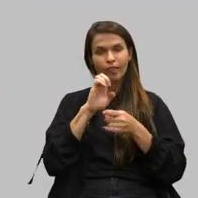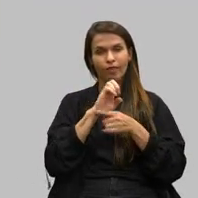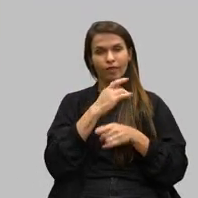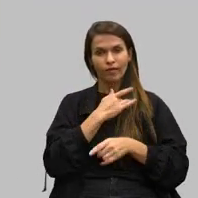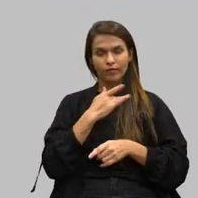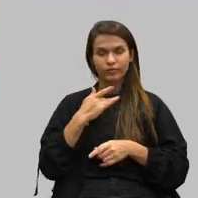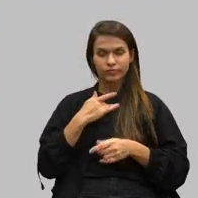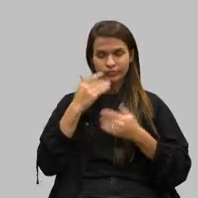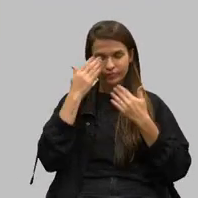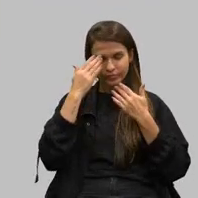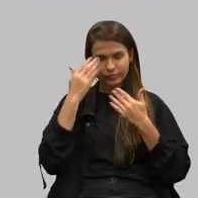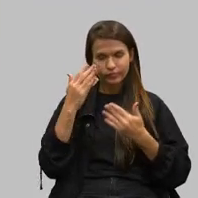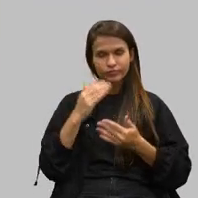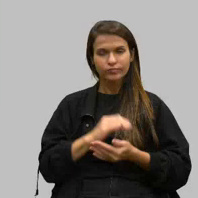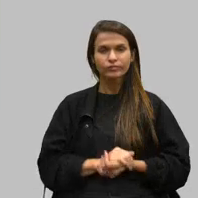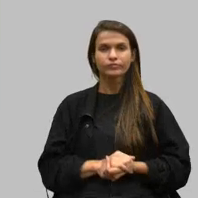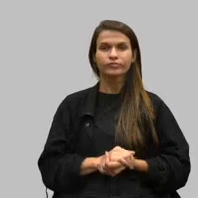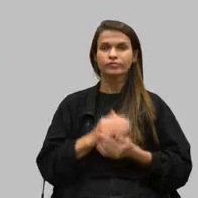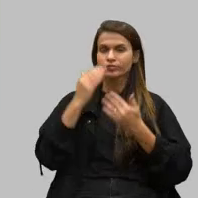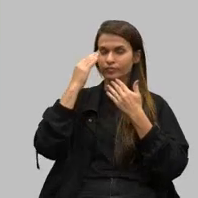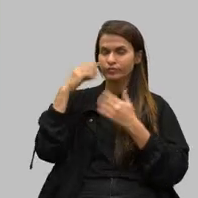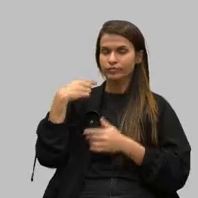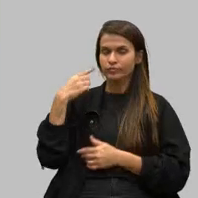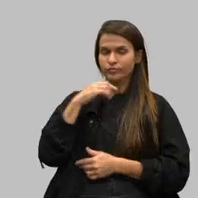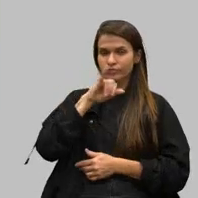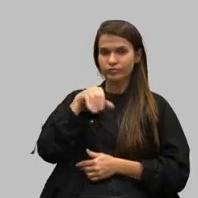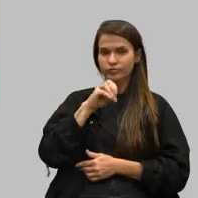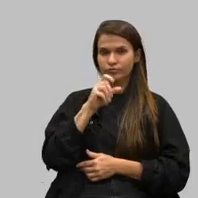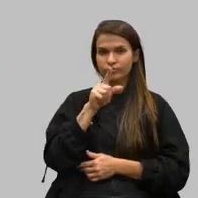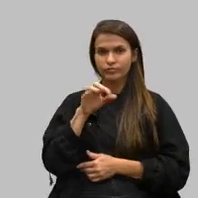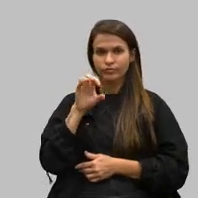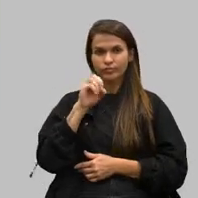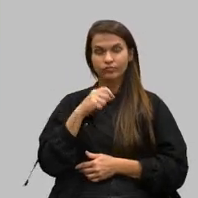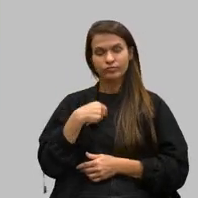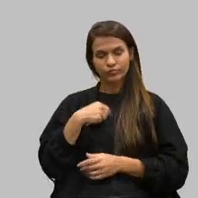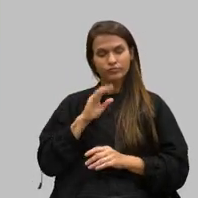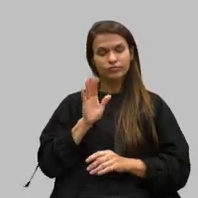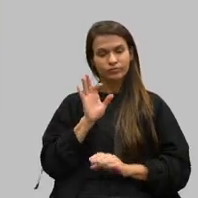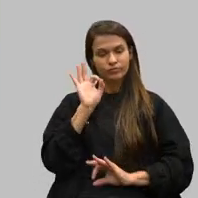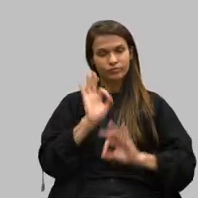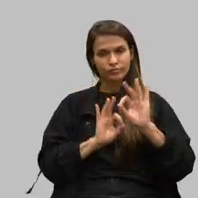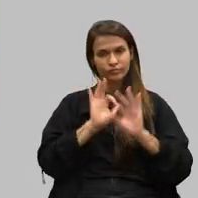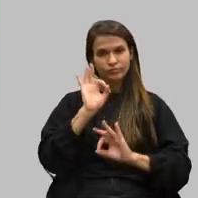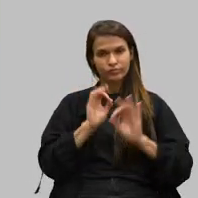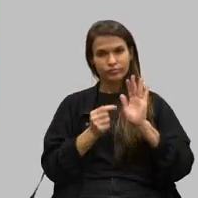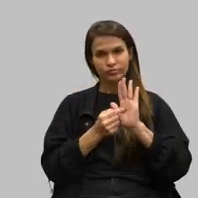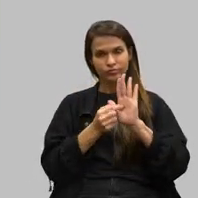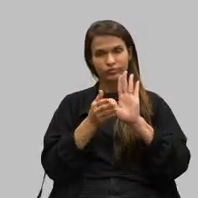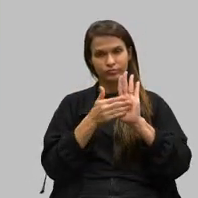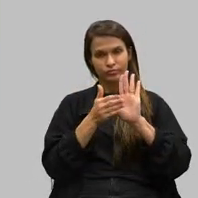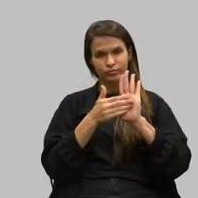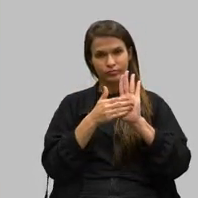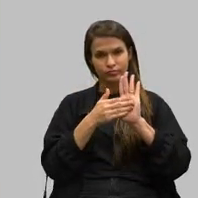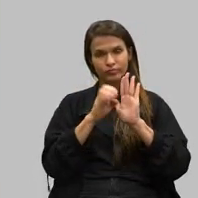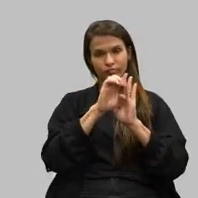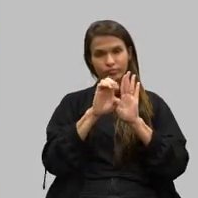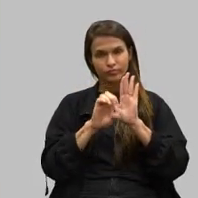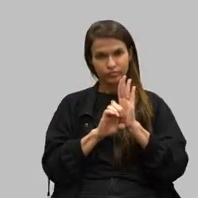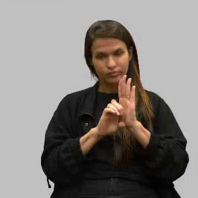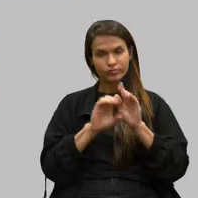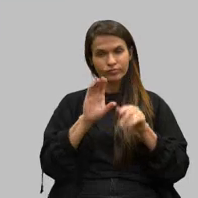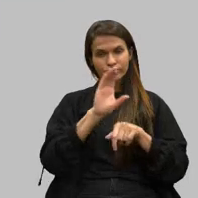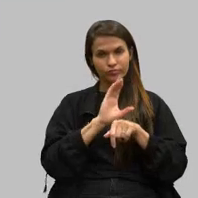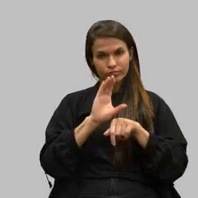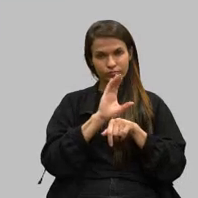obrigado. Obrigado, deputado Gil Pereira. nós estamos já preparando para apresentar uma proposta de emenda constitucional aqui,